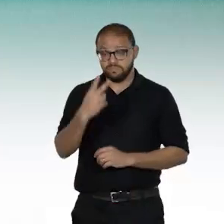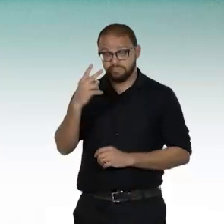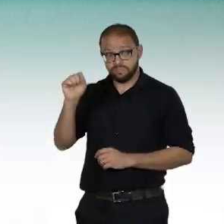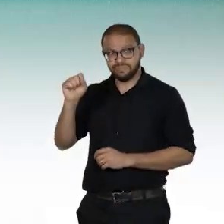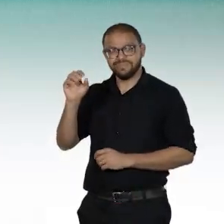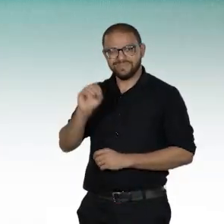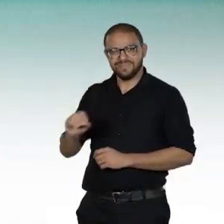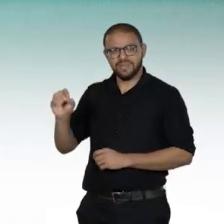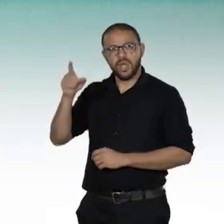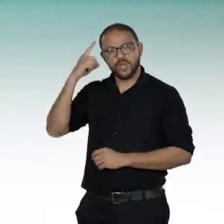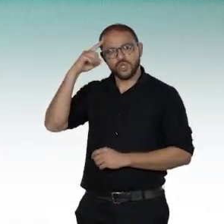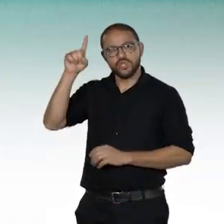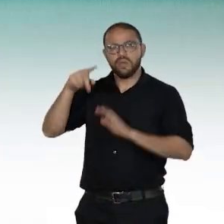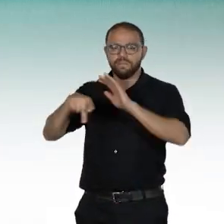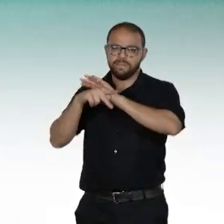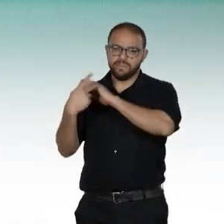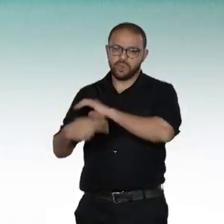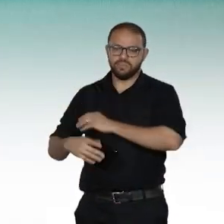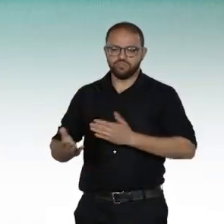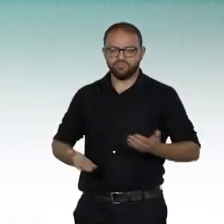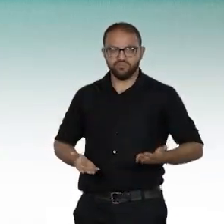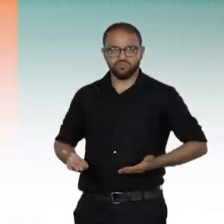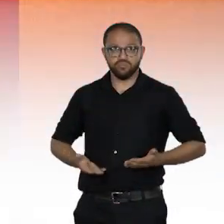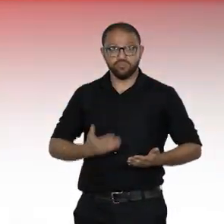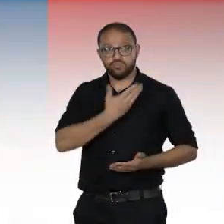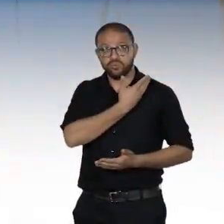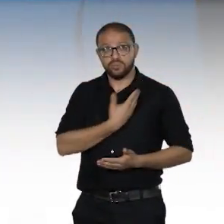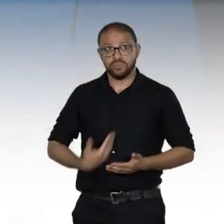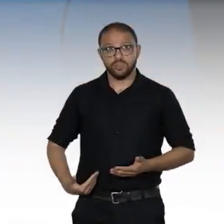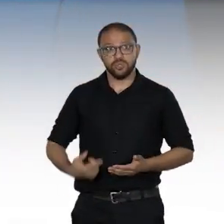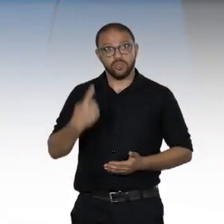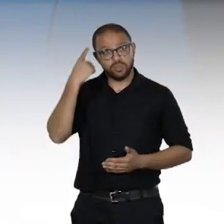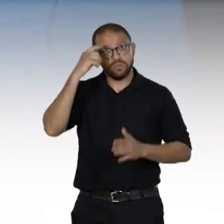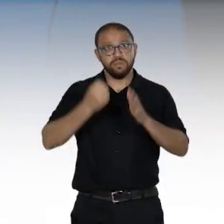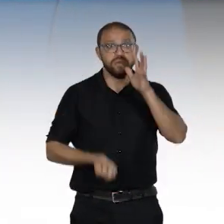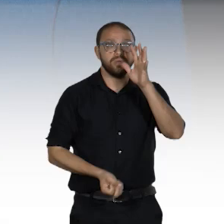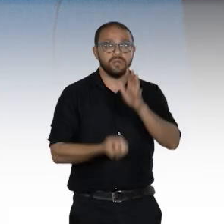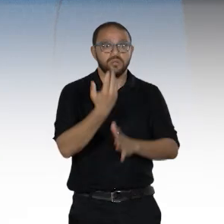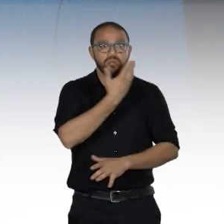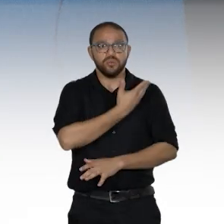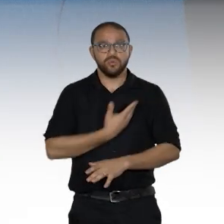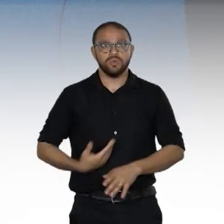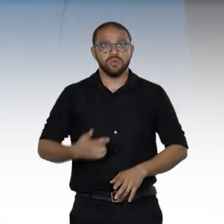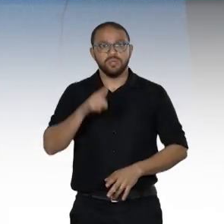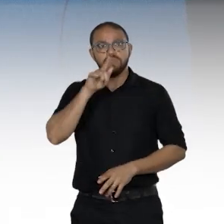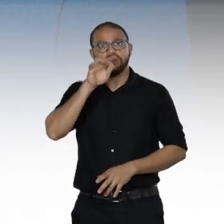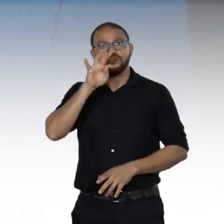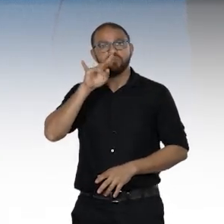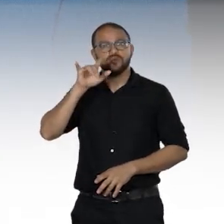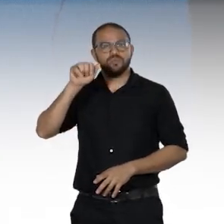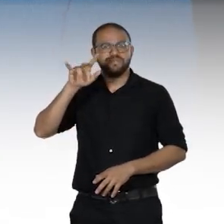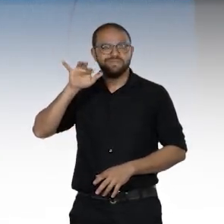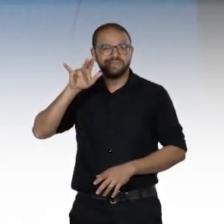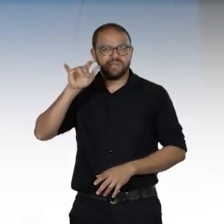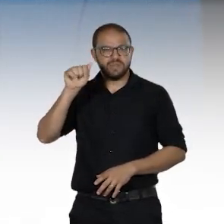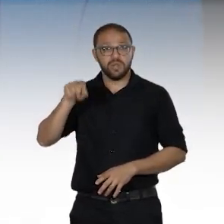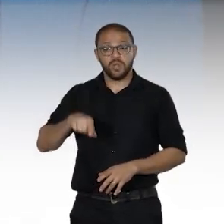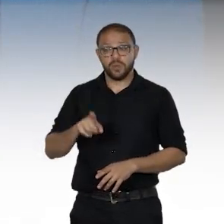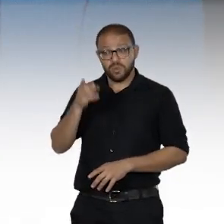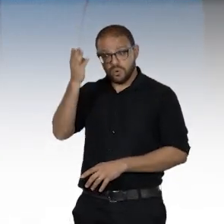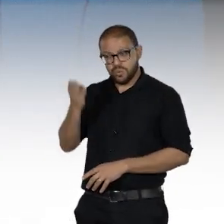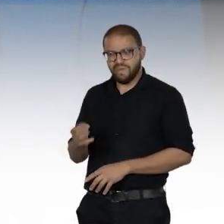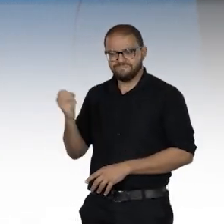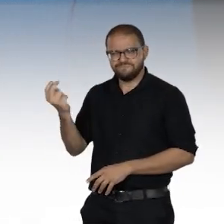28 de outubro é o Dia do Servidor Público a data foi criada durante o governo Getúlio Vargas com o objetivo de